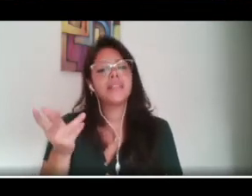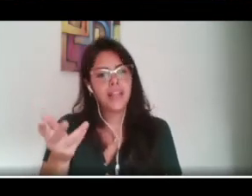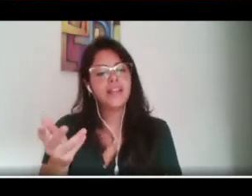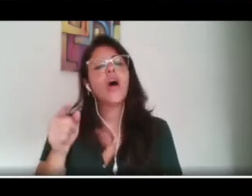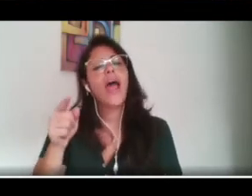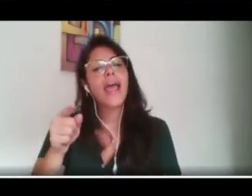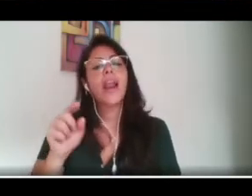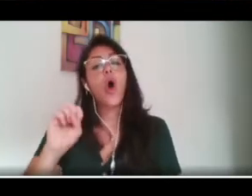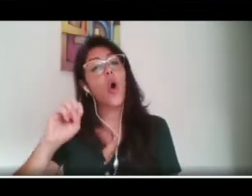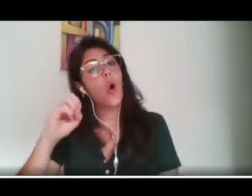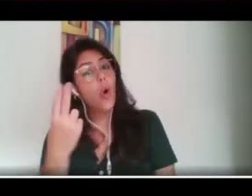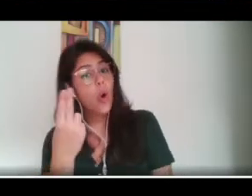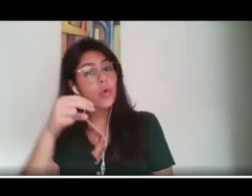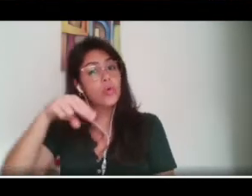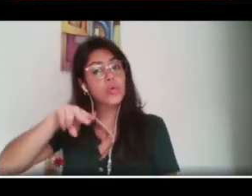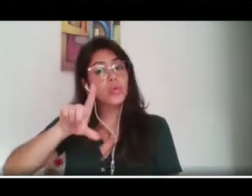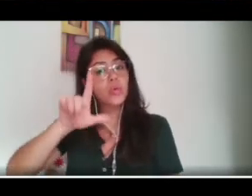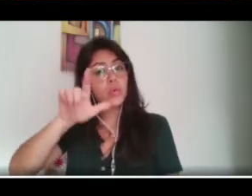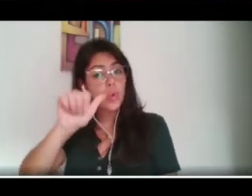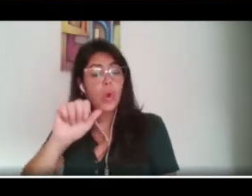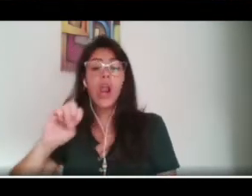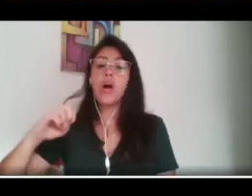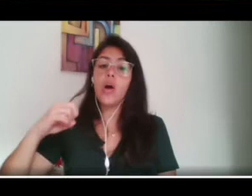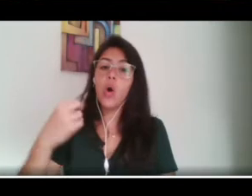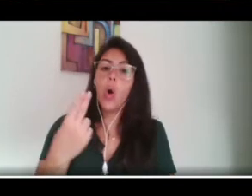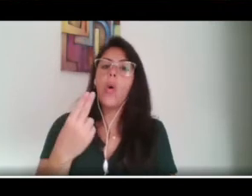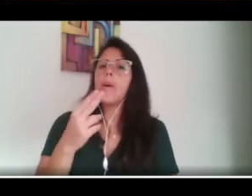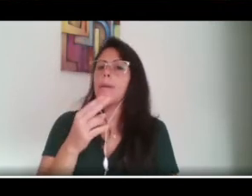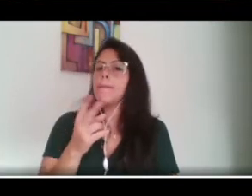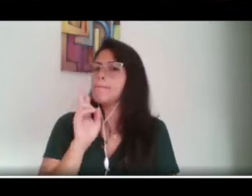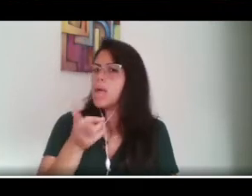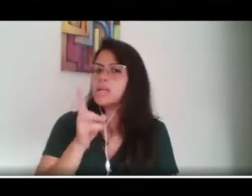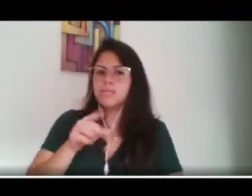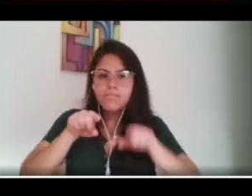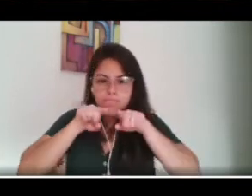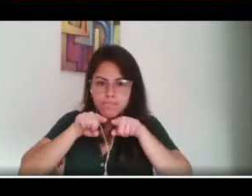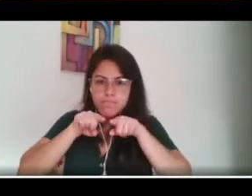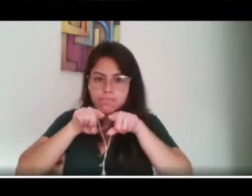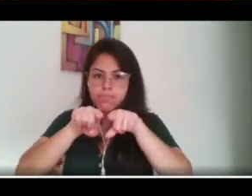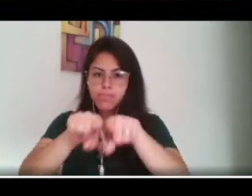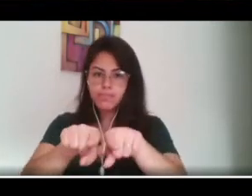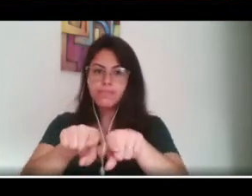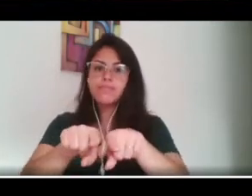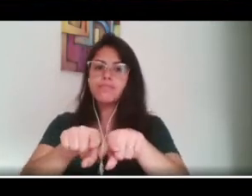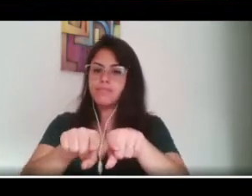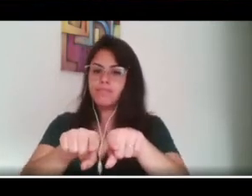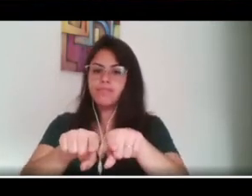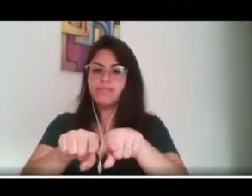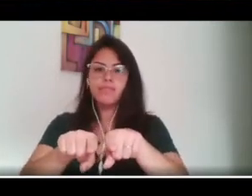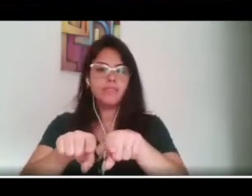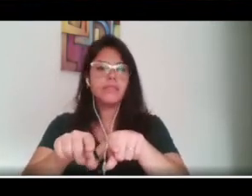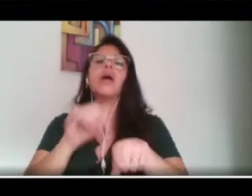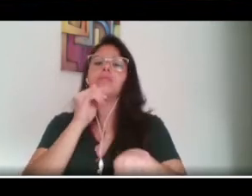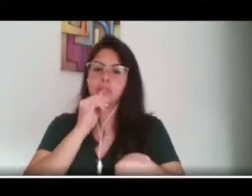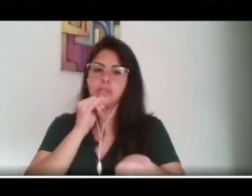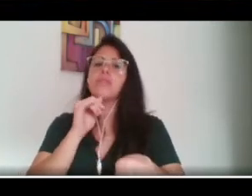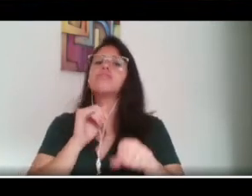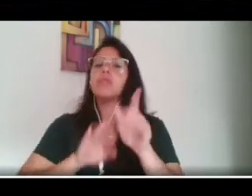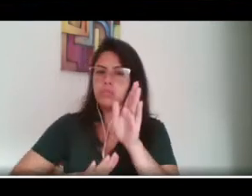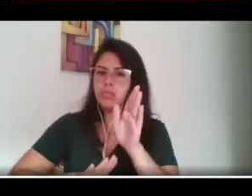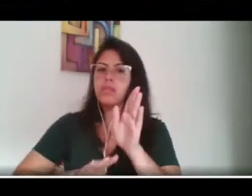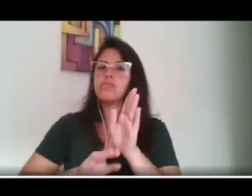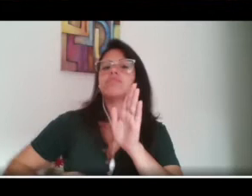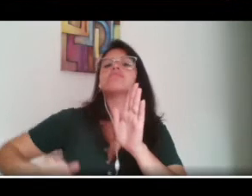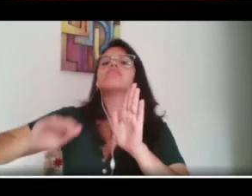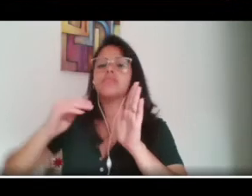ela está apontando na mesma direção e sentido da velocidade, ou seja, o corpo está acelerando, ou ela pode estar